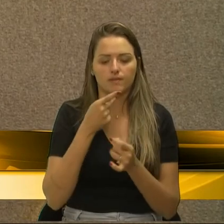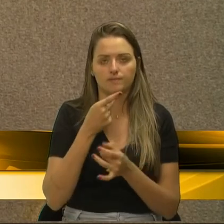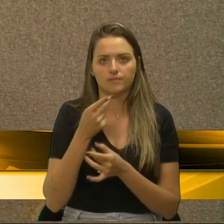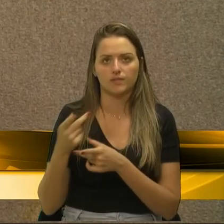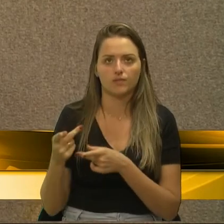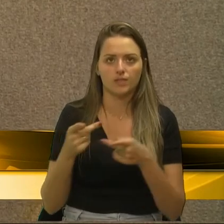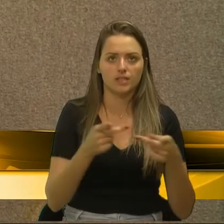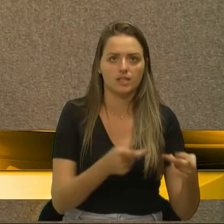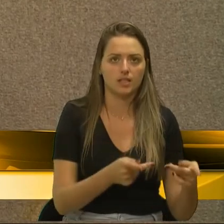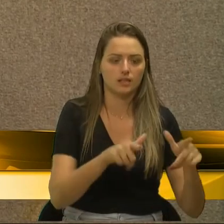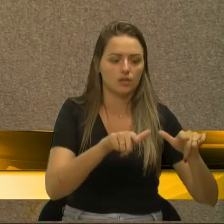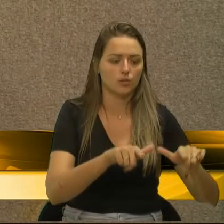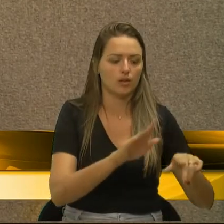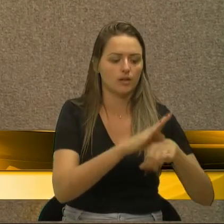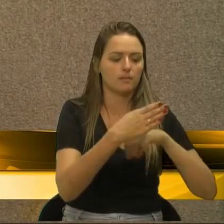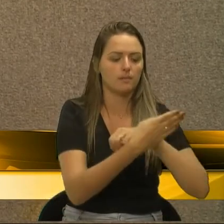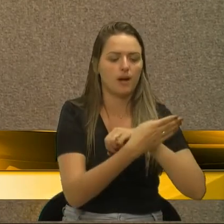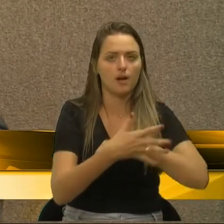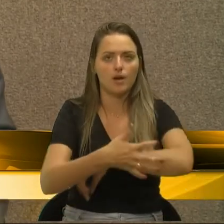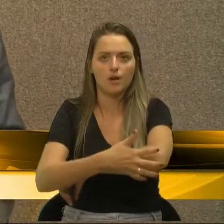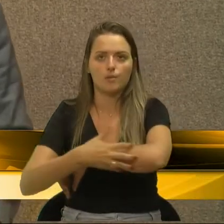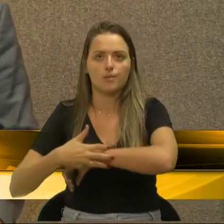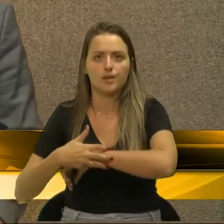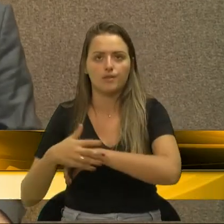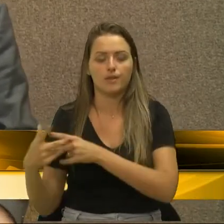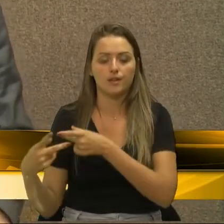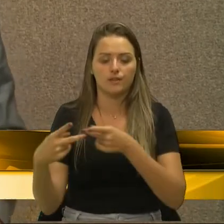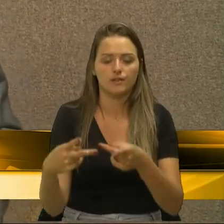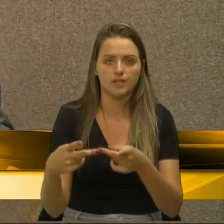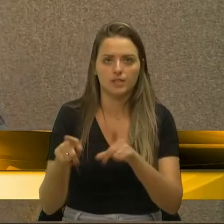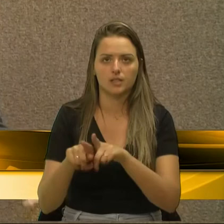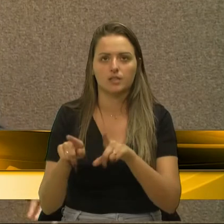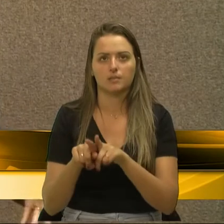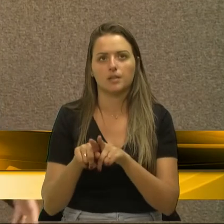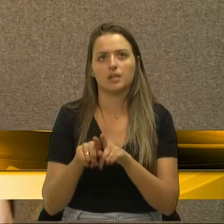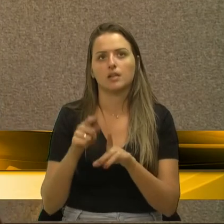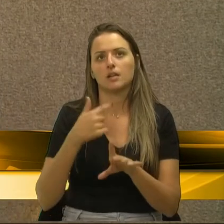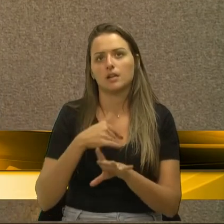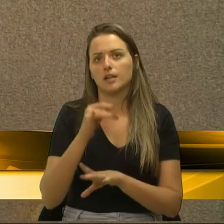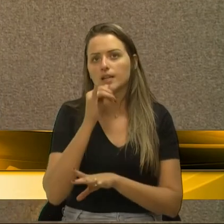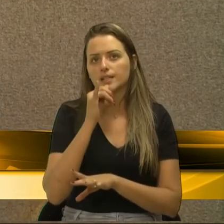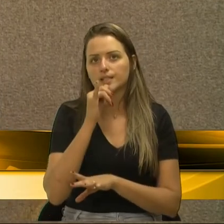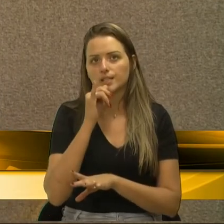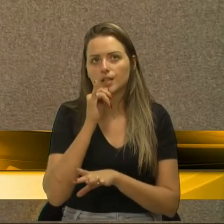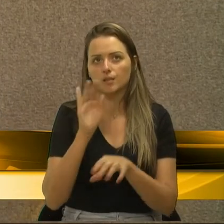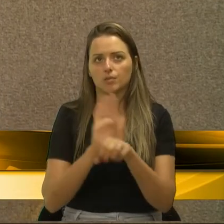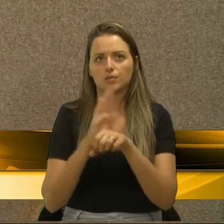em bairros periféricos da nossa cidade de Caxias do Sul, e dou exemplo,